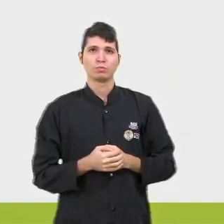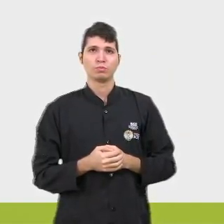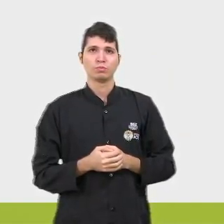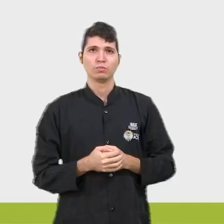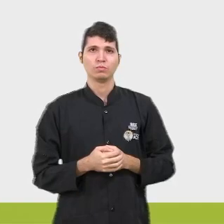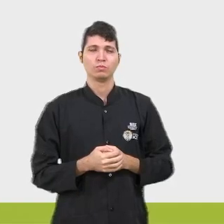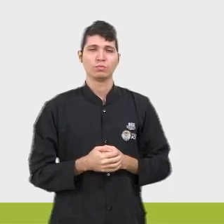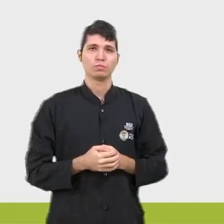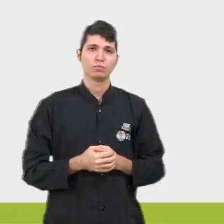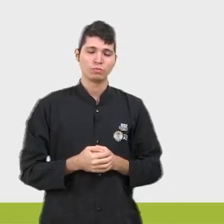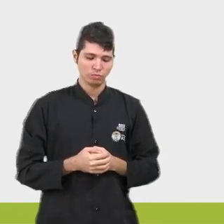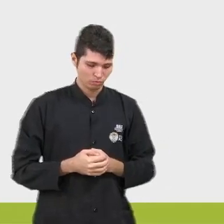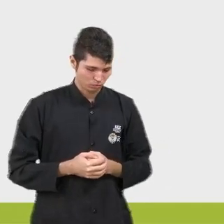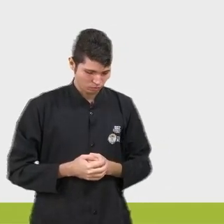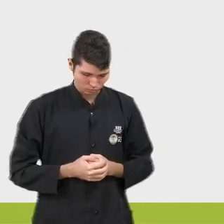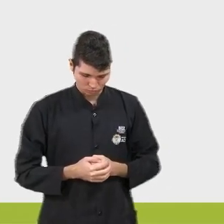O